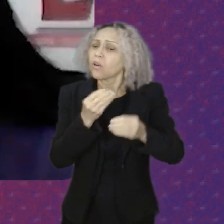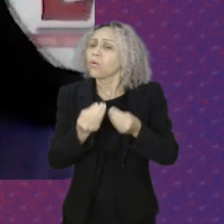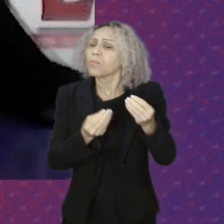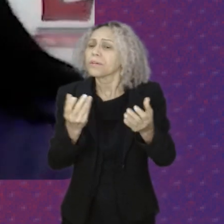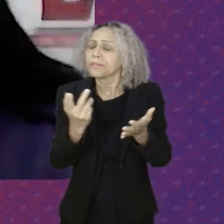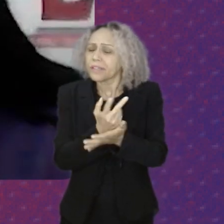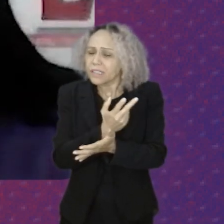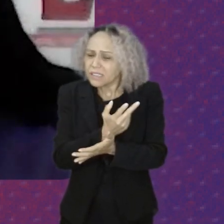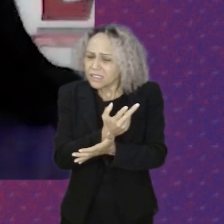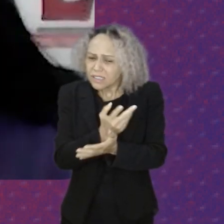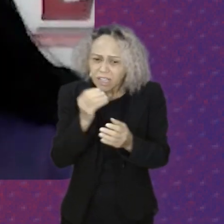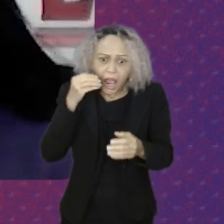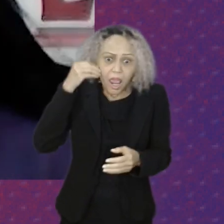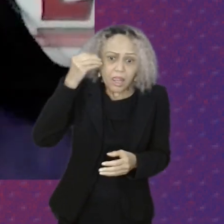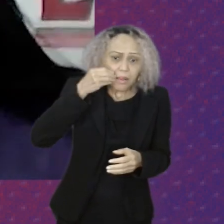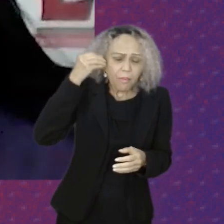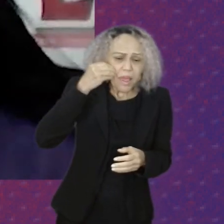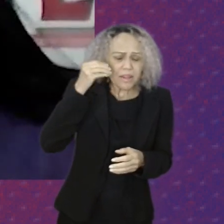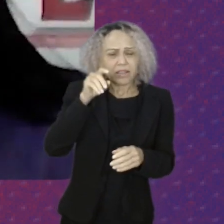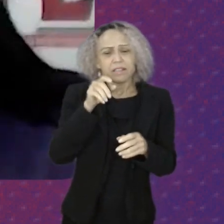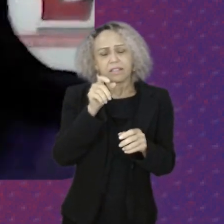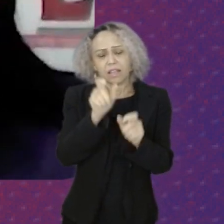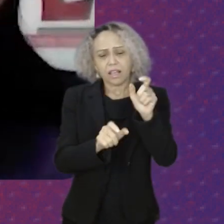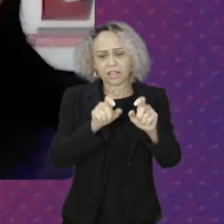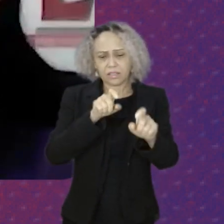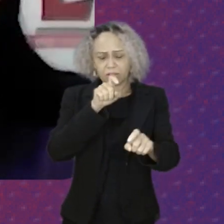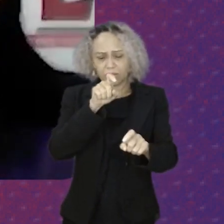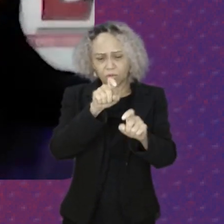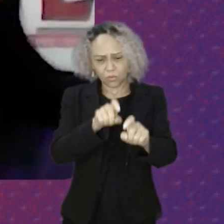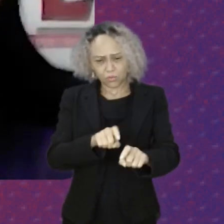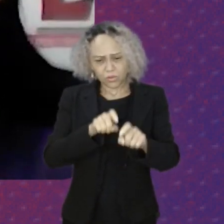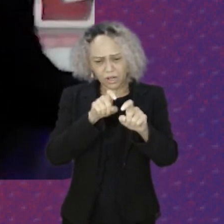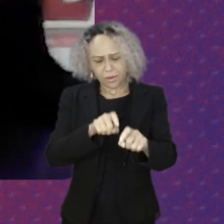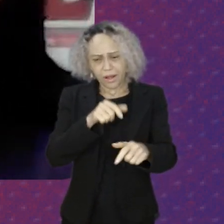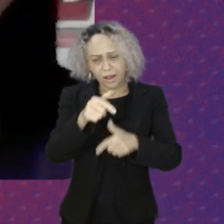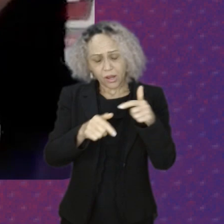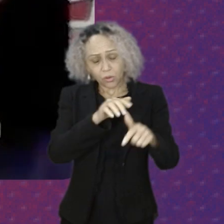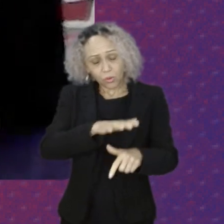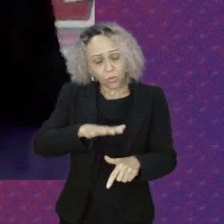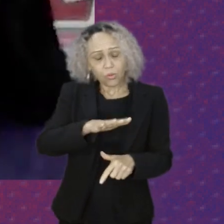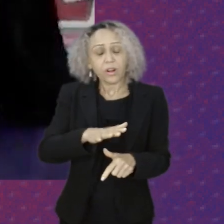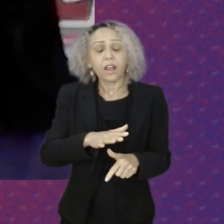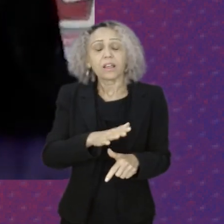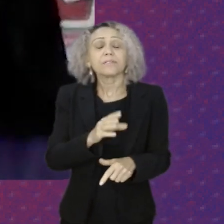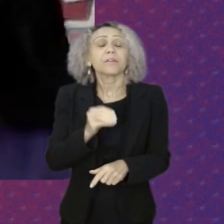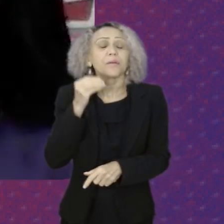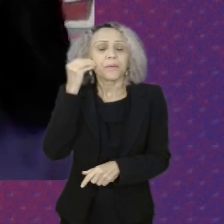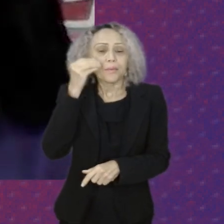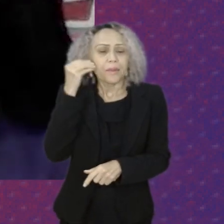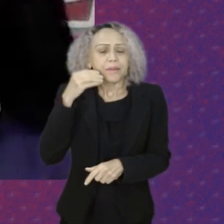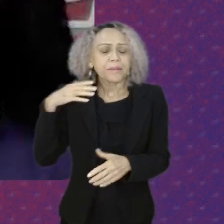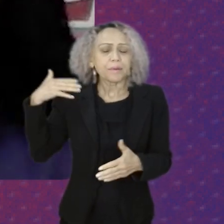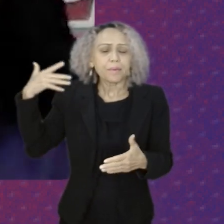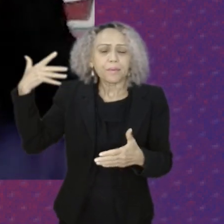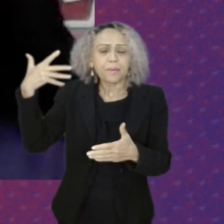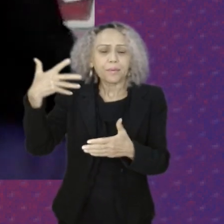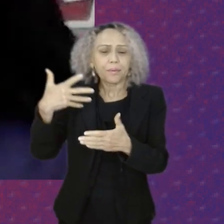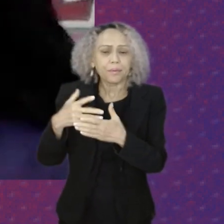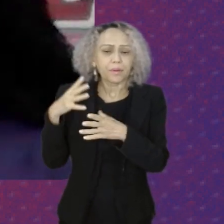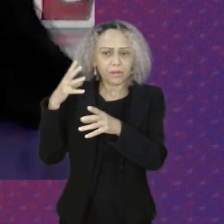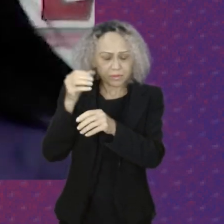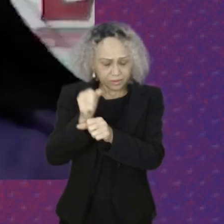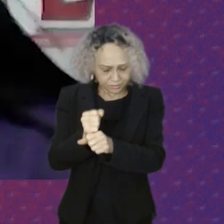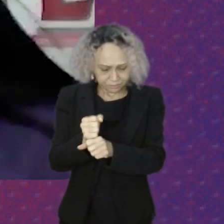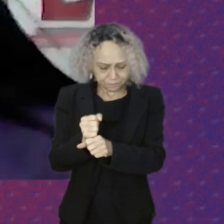né, desses conhecimentos. Então, eu asseguro, né, que, a partir das minhas vivências também, que a educação do